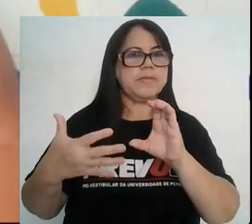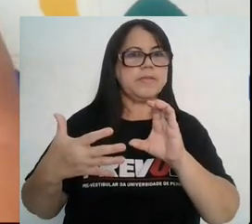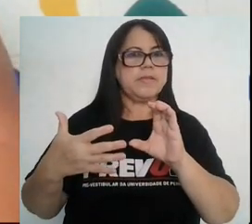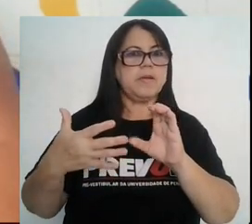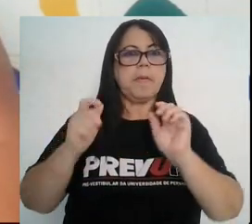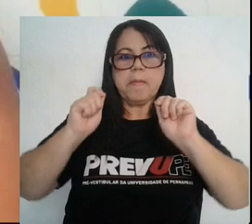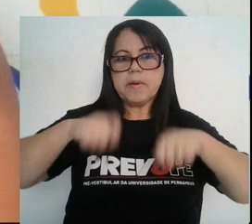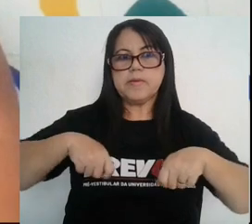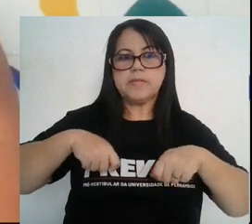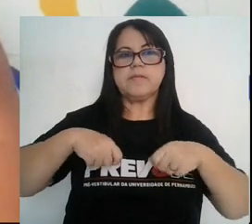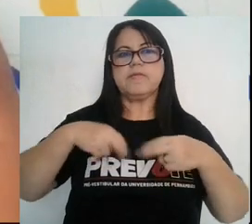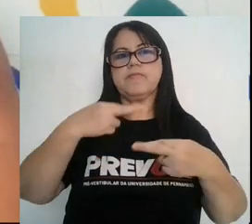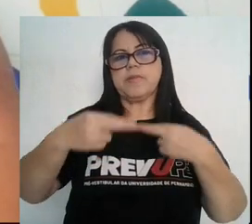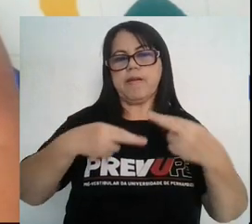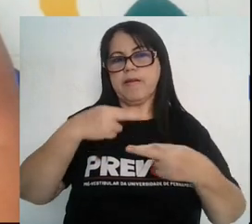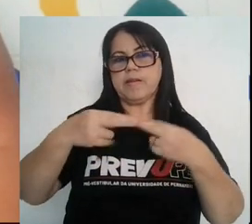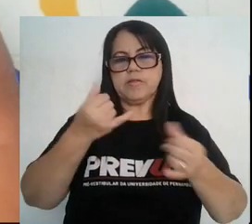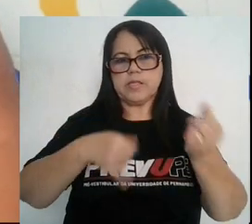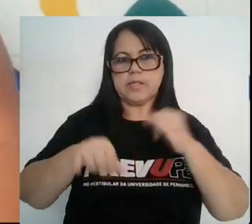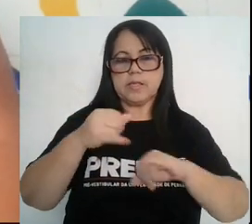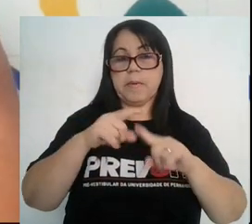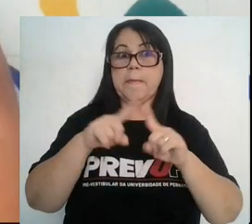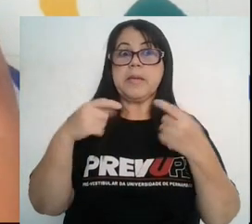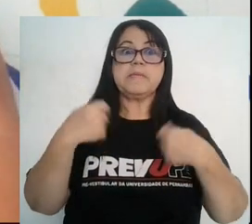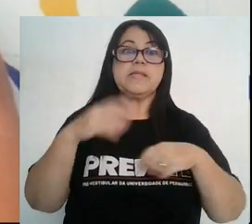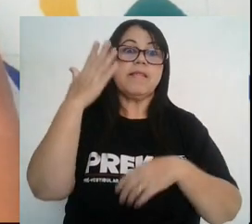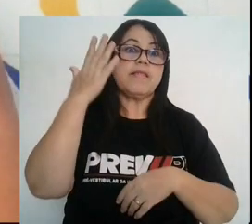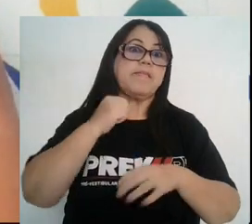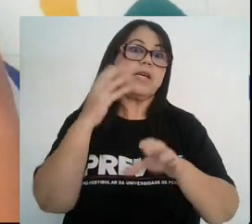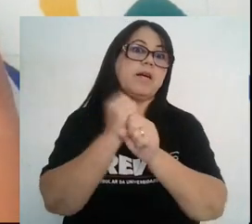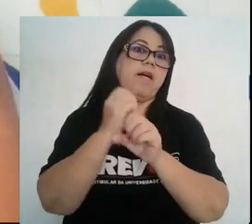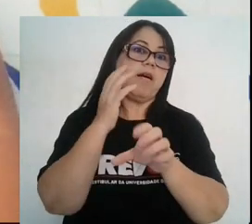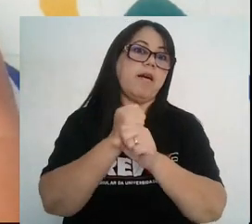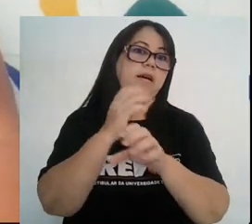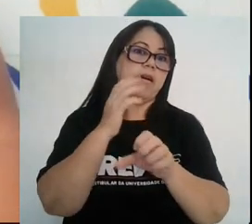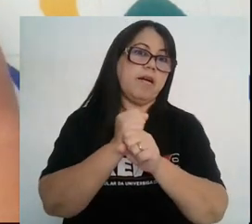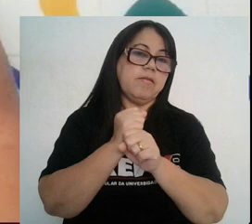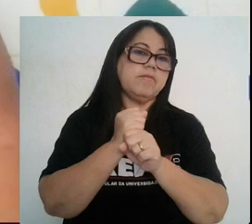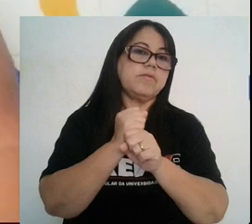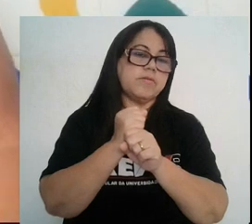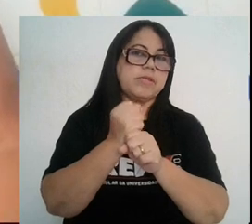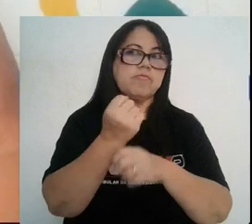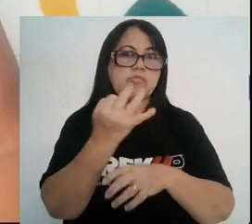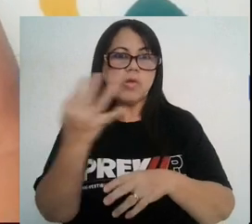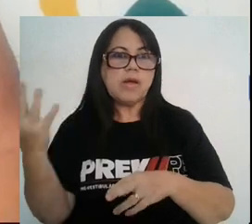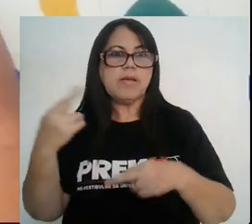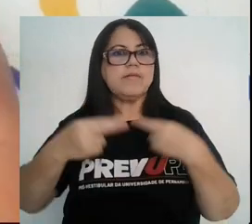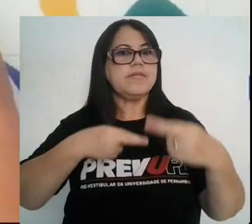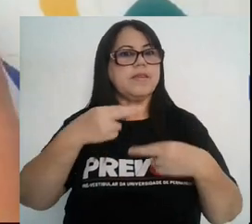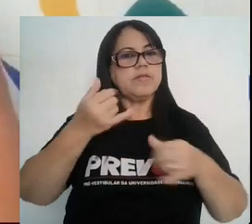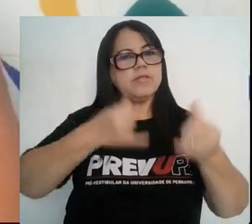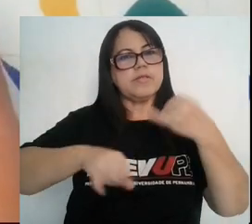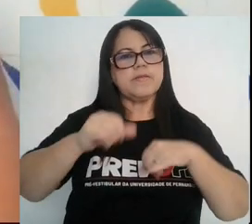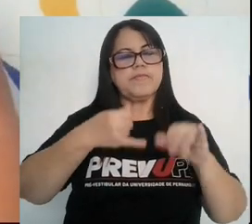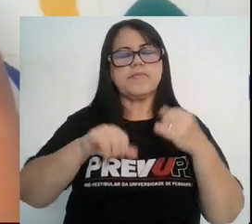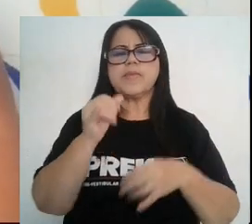cálculos pedidos para quantificar as reações. Os exemplos mais usados são aqueles do cotidiano, como já informei. Não